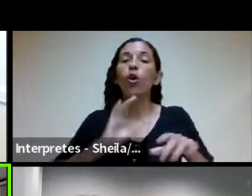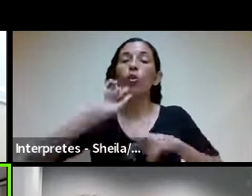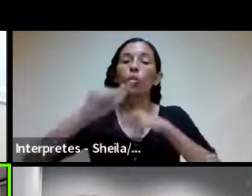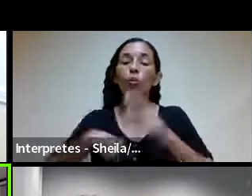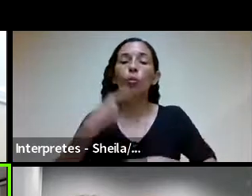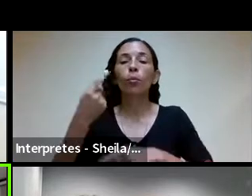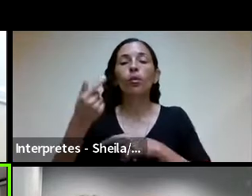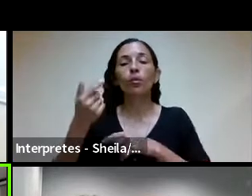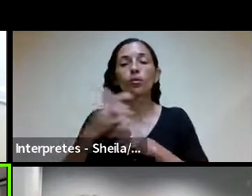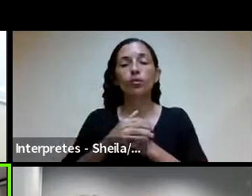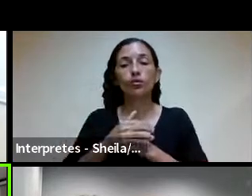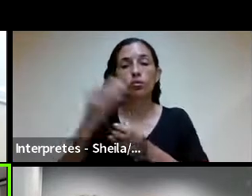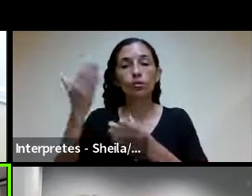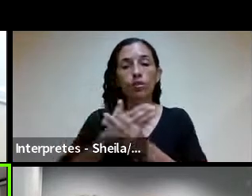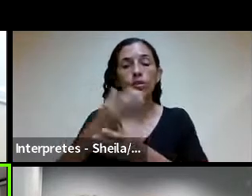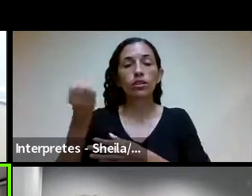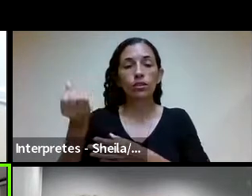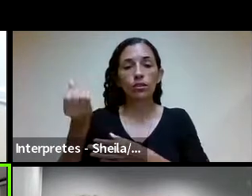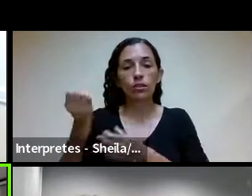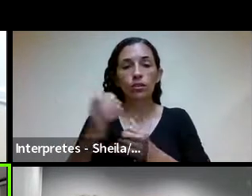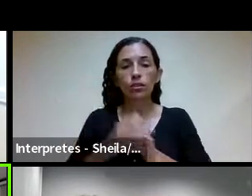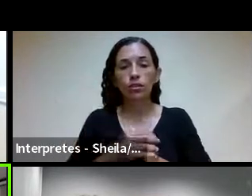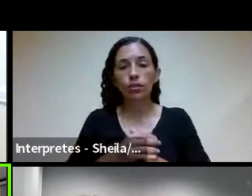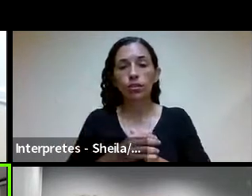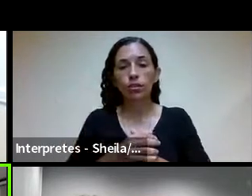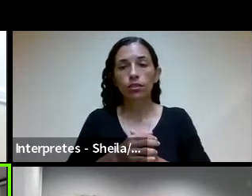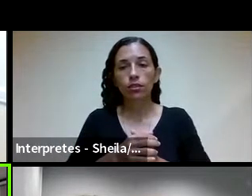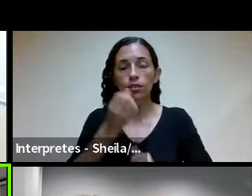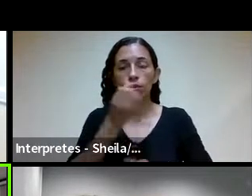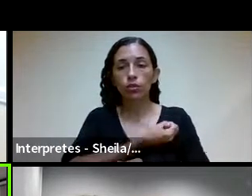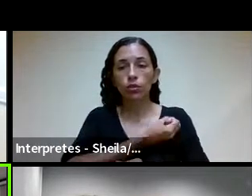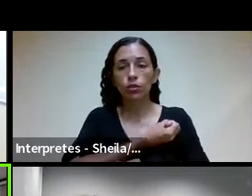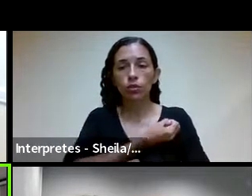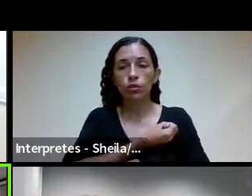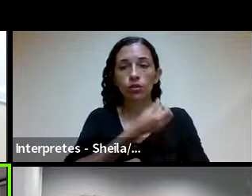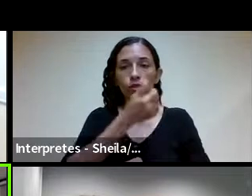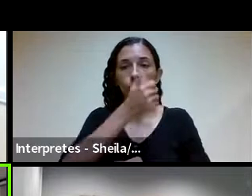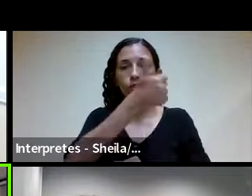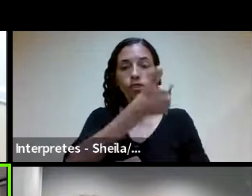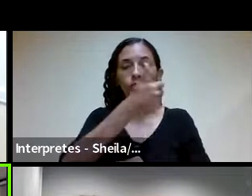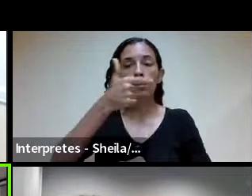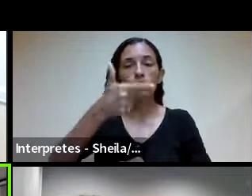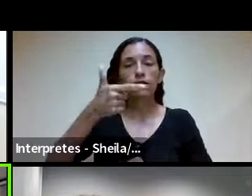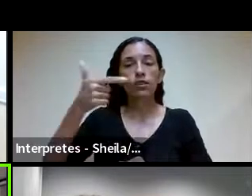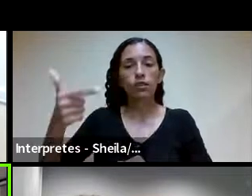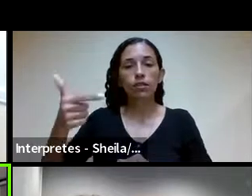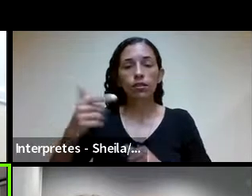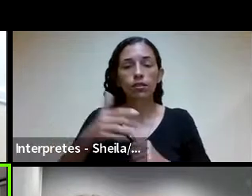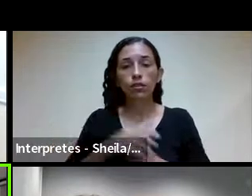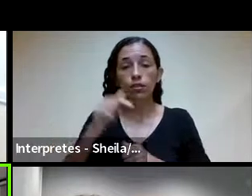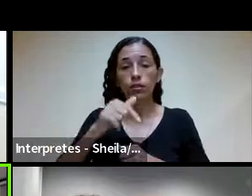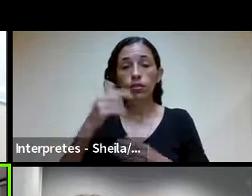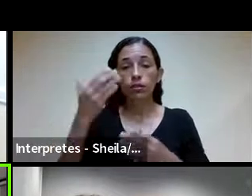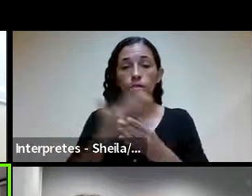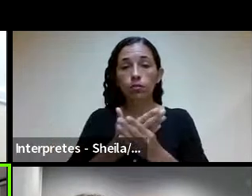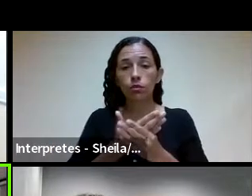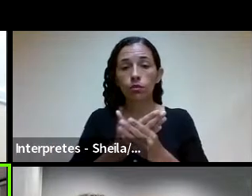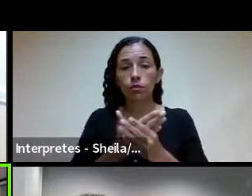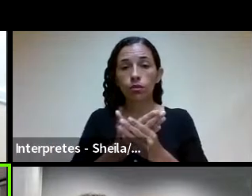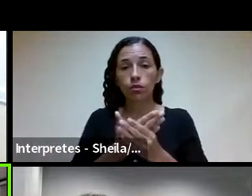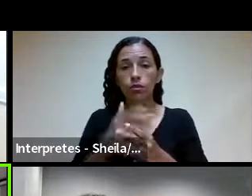seguinte, é o sexto da pauta, um recurso eleitoral de número 122. Esse processo requer